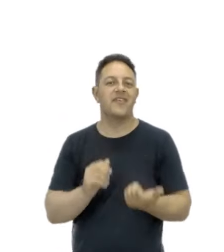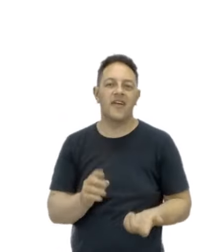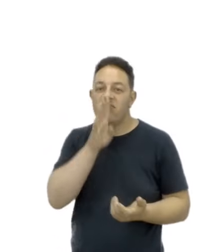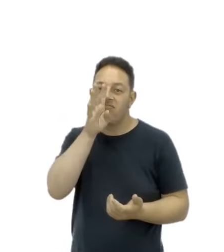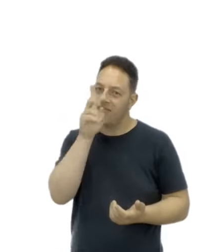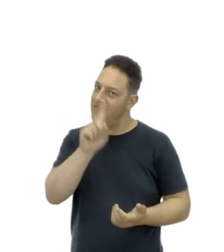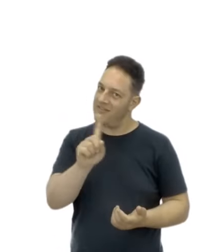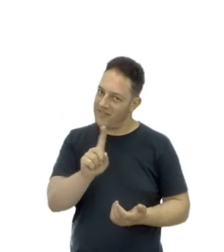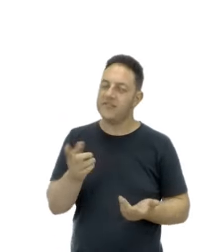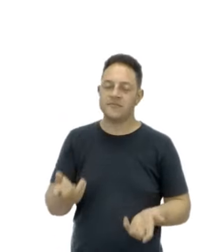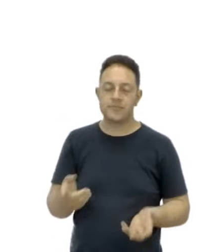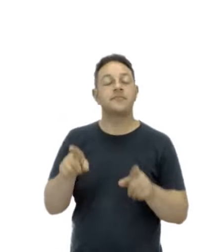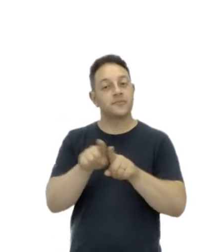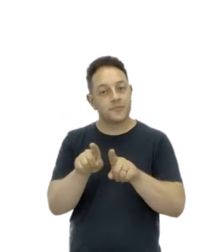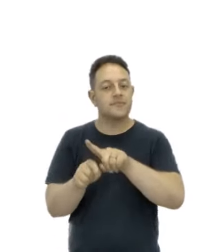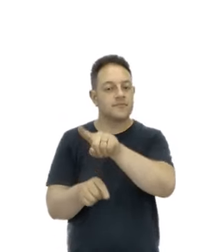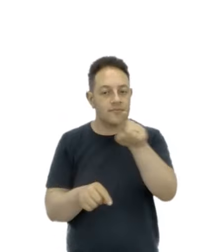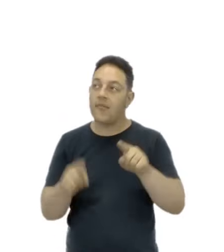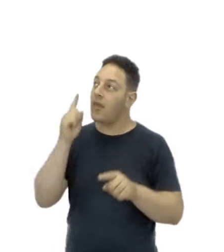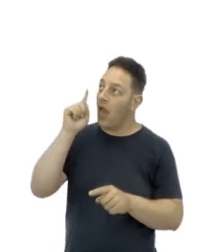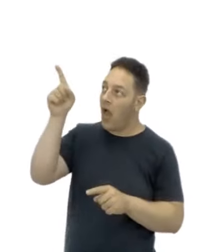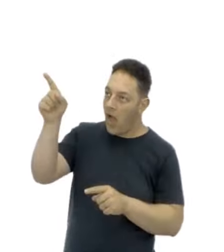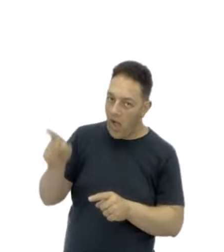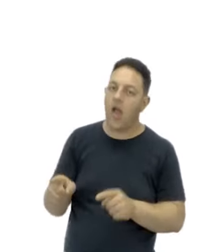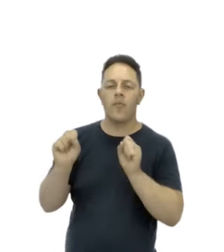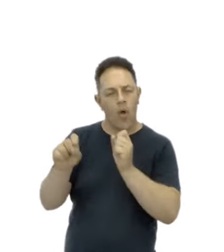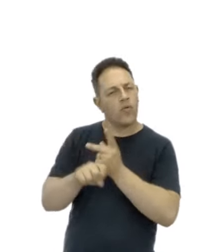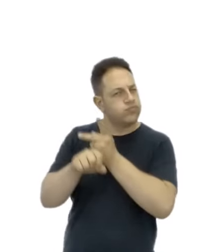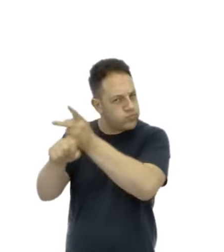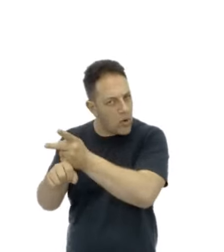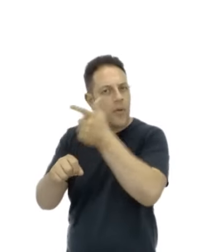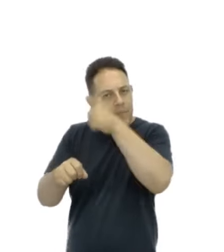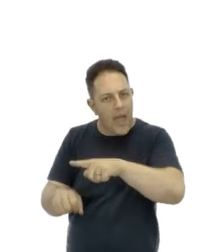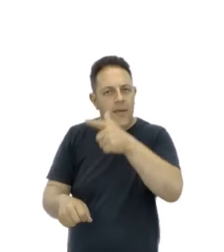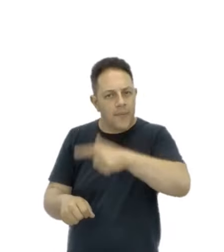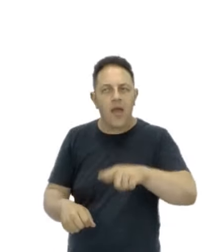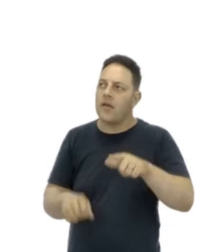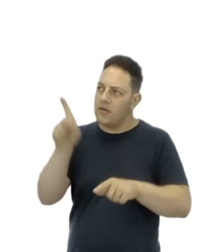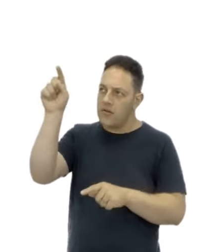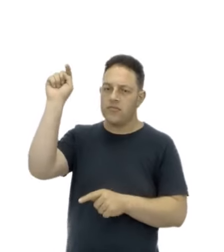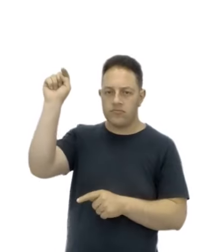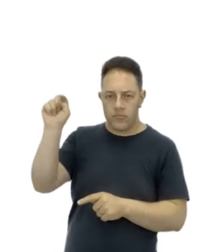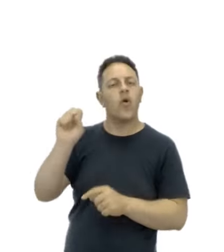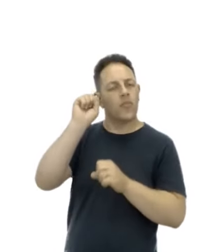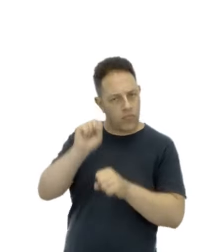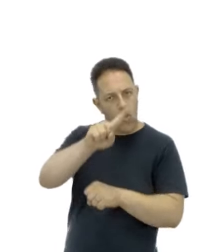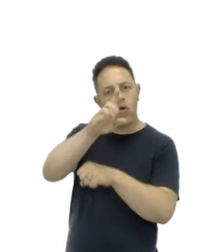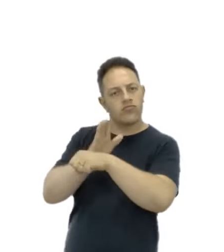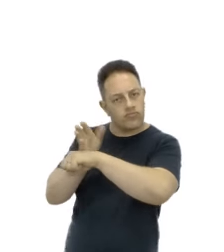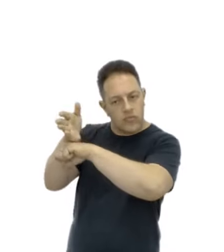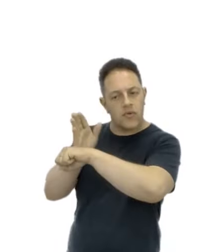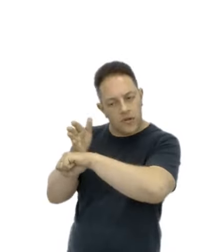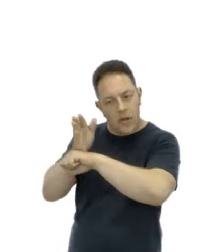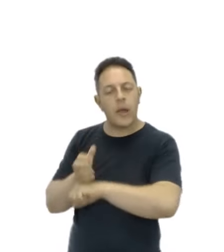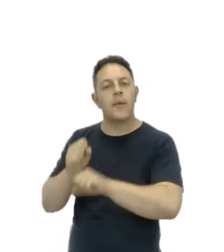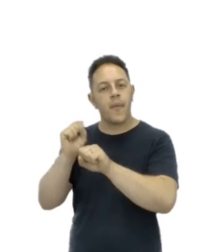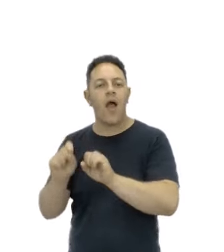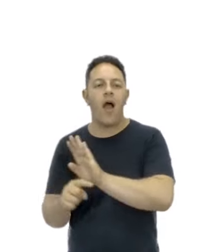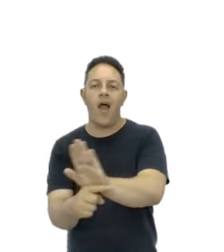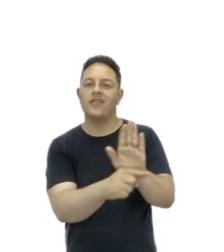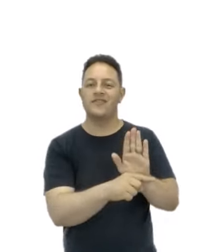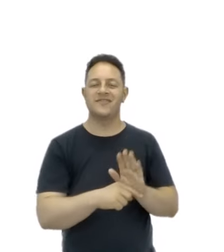para que vocês possam estar, né, se aperfeiçoando aí, tá buscando mais informações, estudando, né, se aprofundando aí